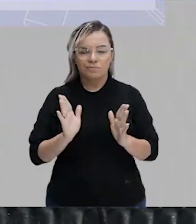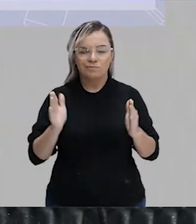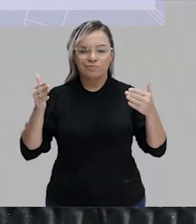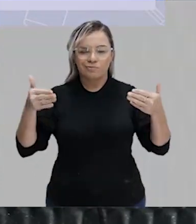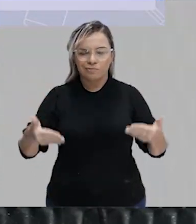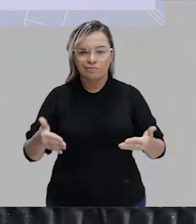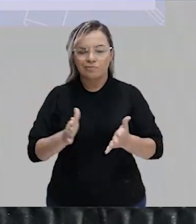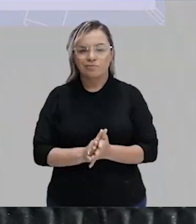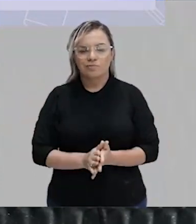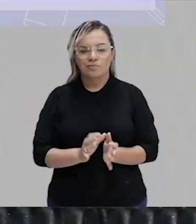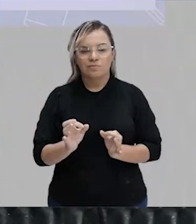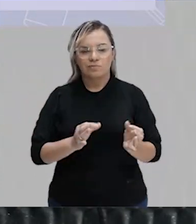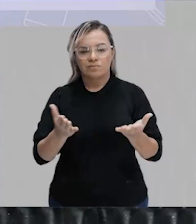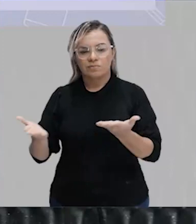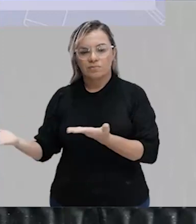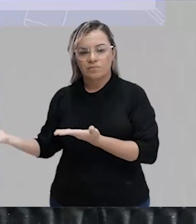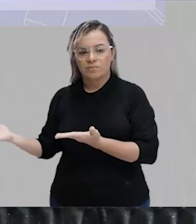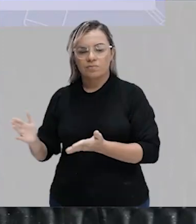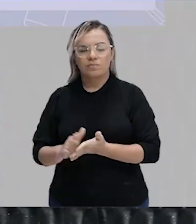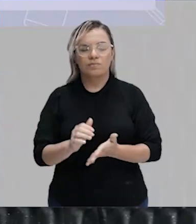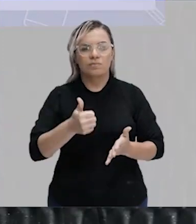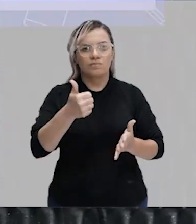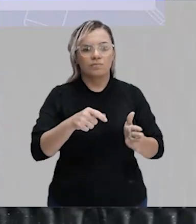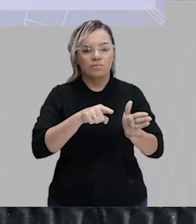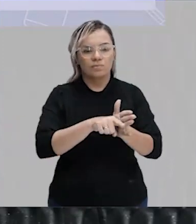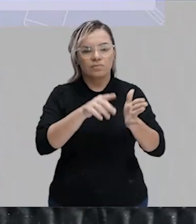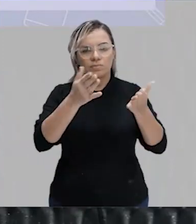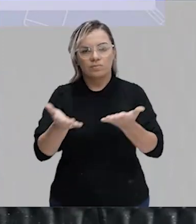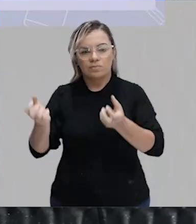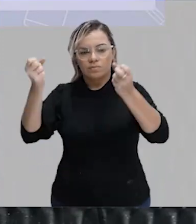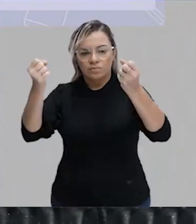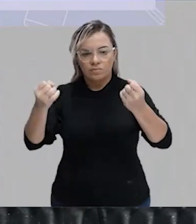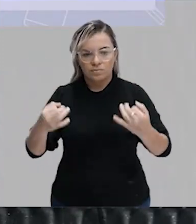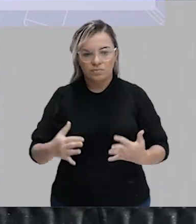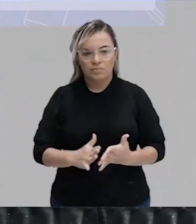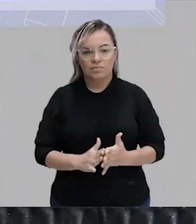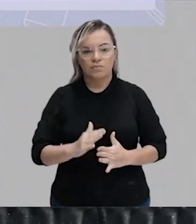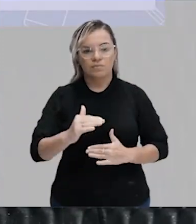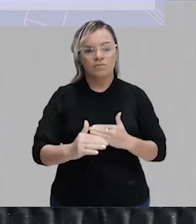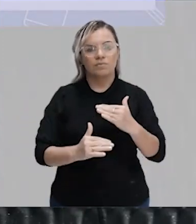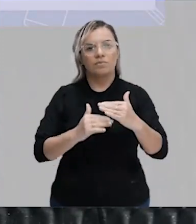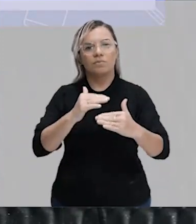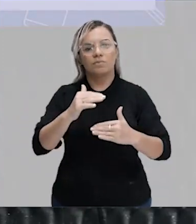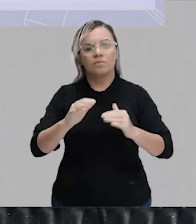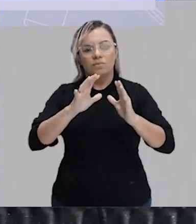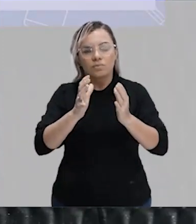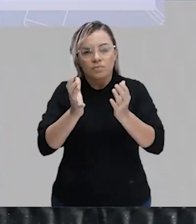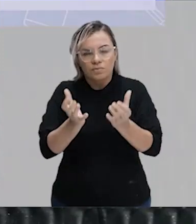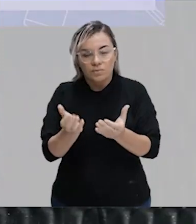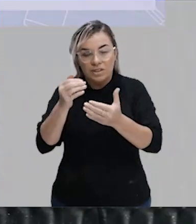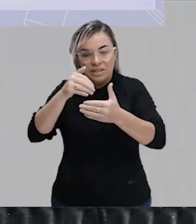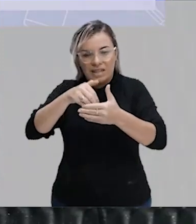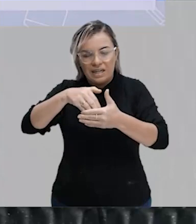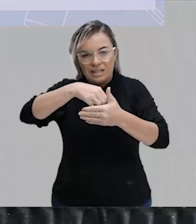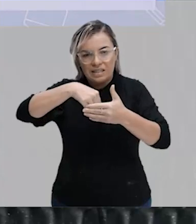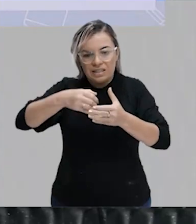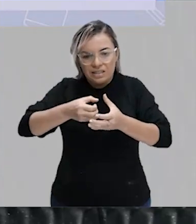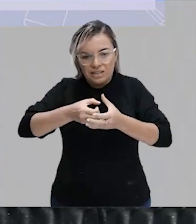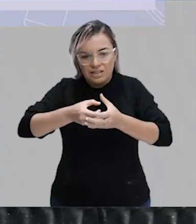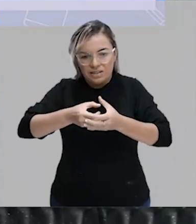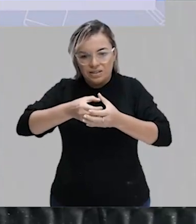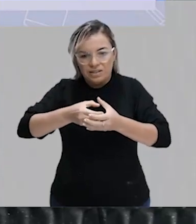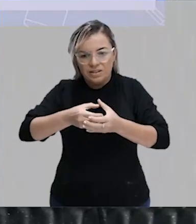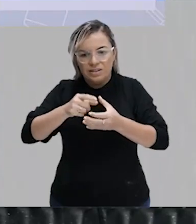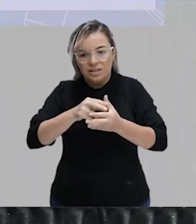aula de hoje. Vamos lá. Essa primeira questão, ela diz o seguinte: o desenvolvimento embrionário corresponde a todas